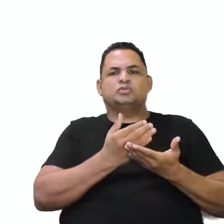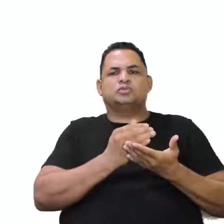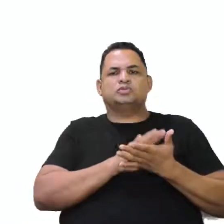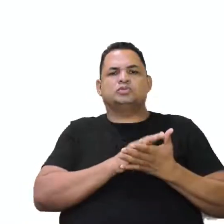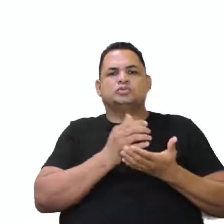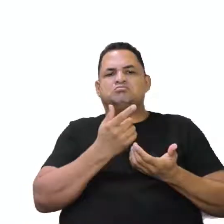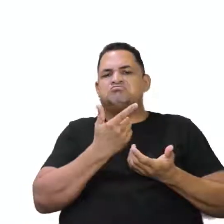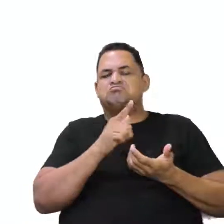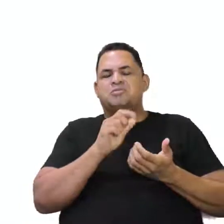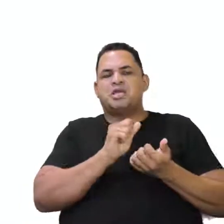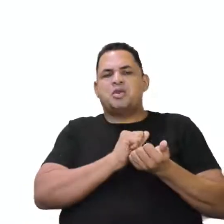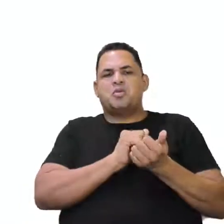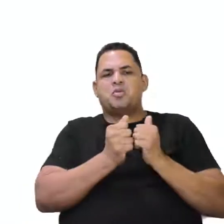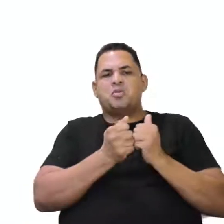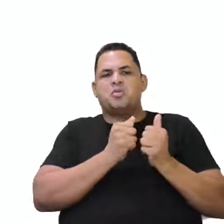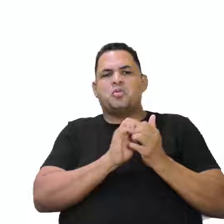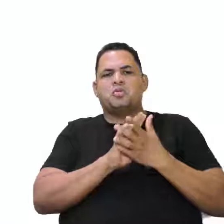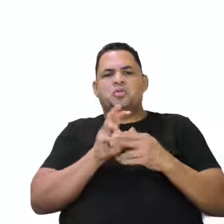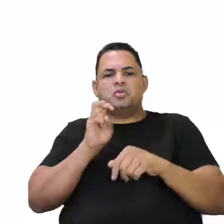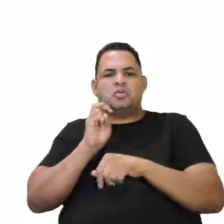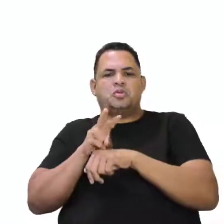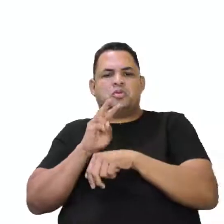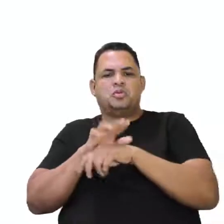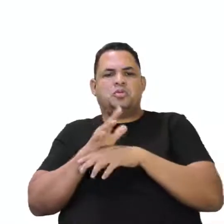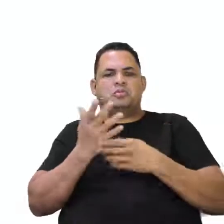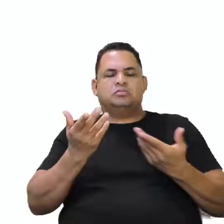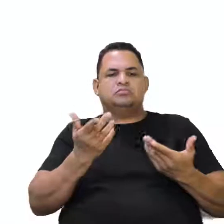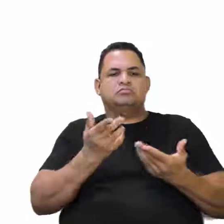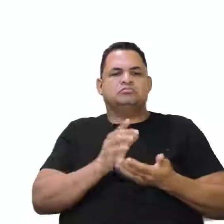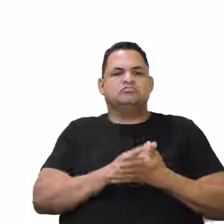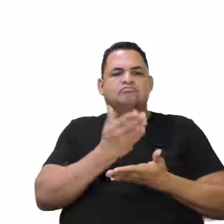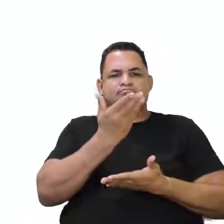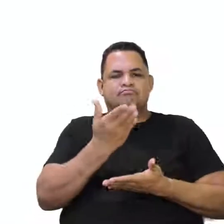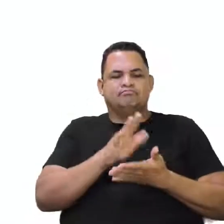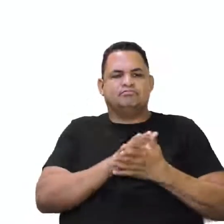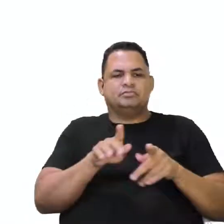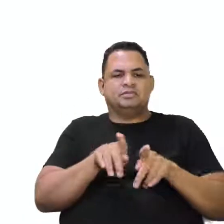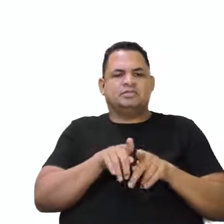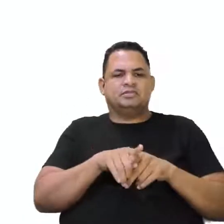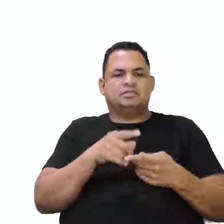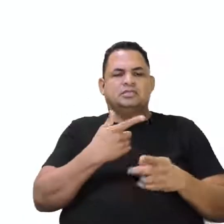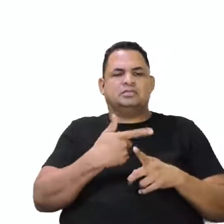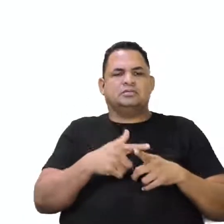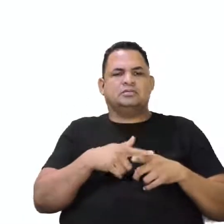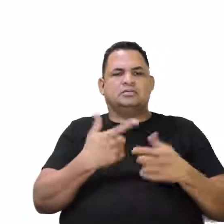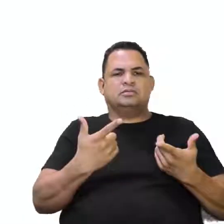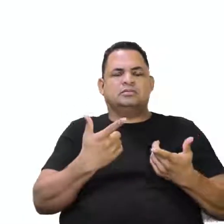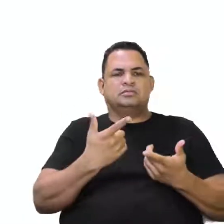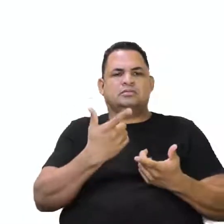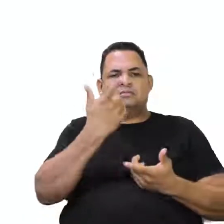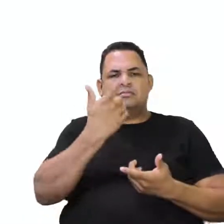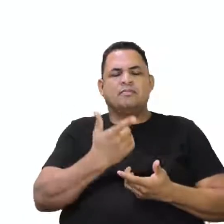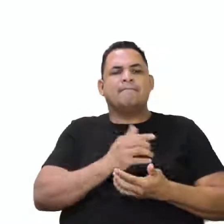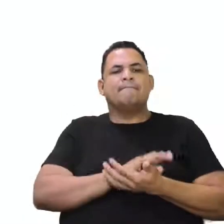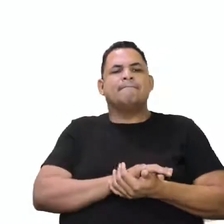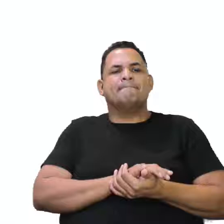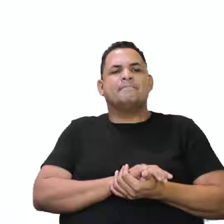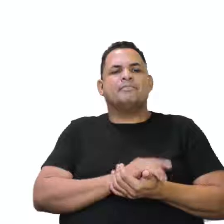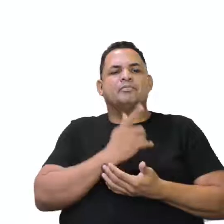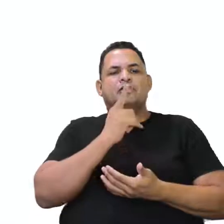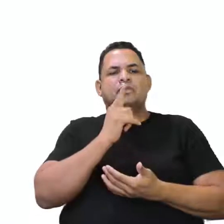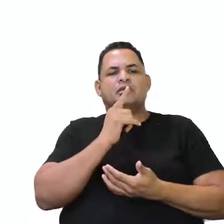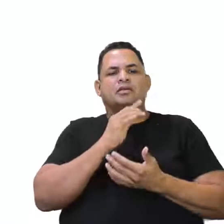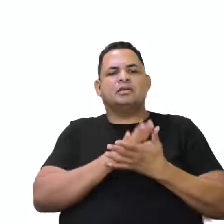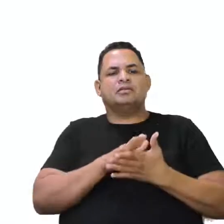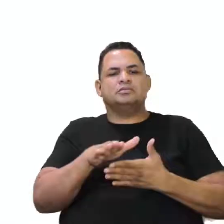pesticidas. E aí você tenta se defender, mas você acaba também se prejudicando, porque a